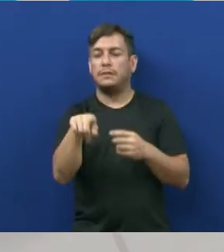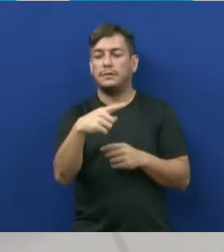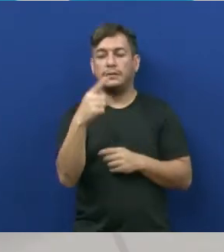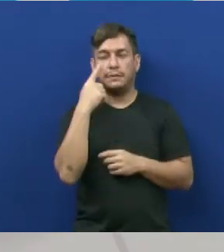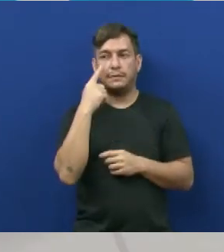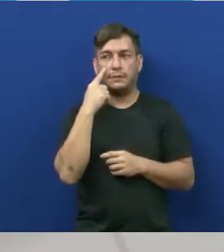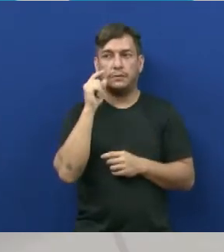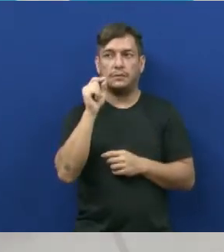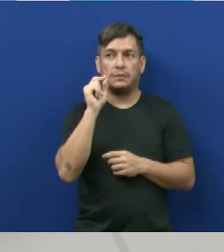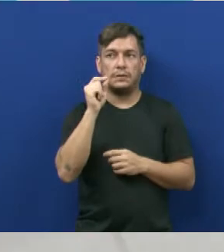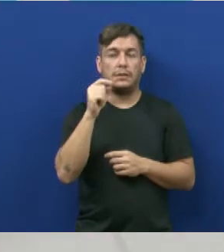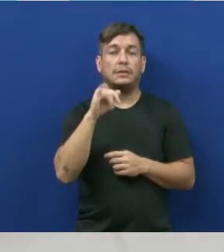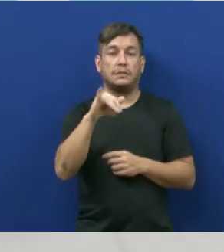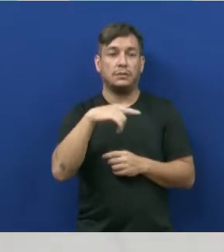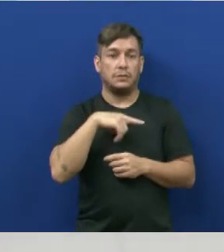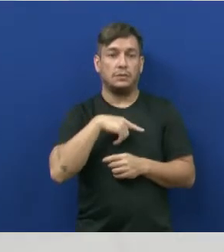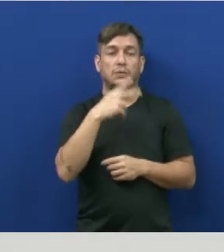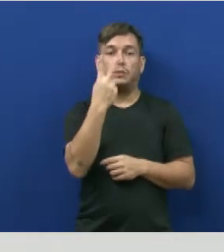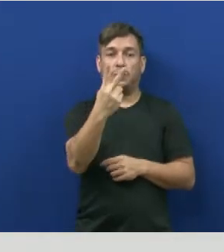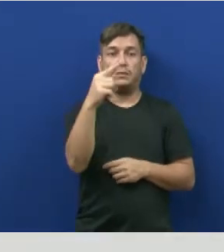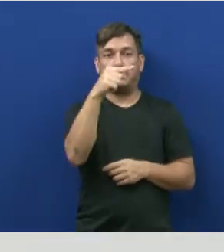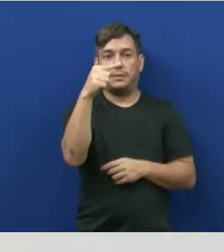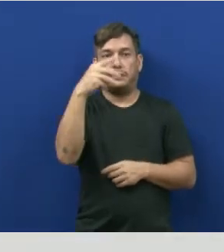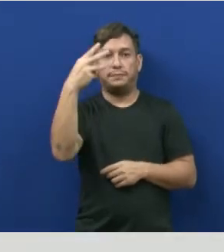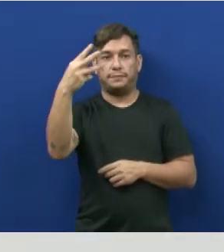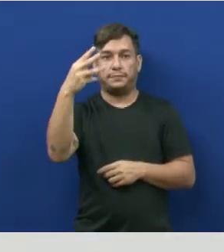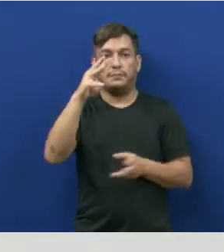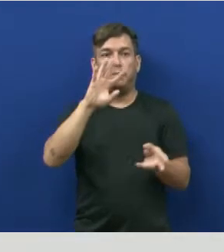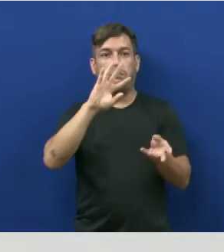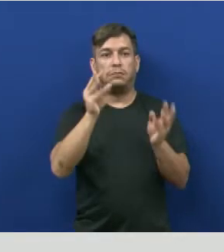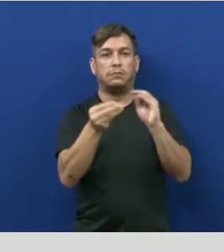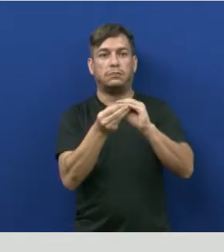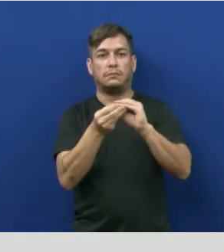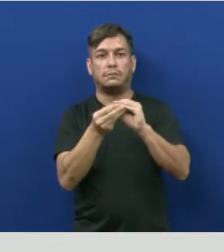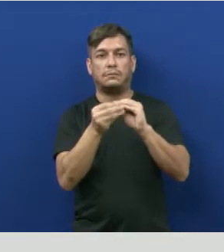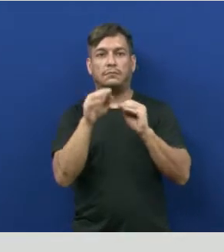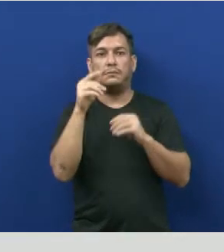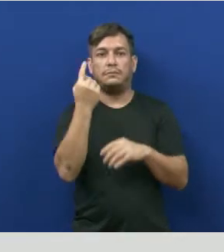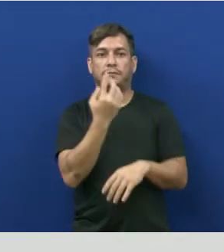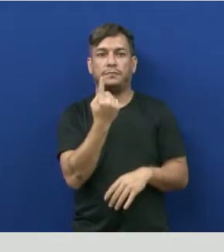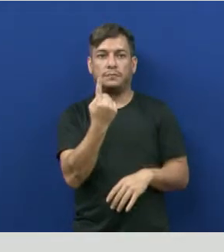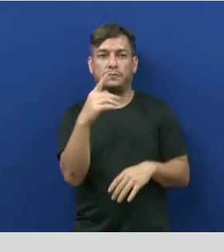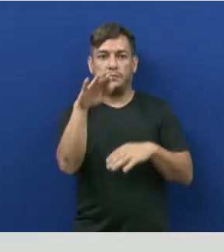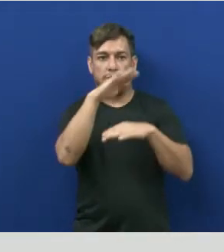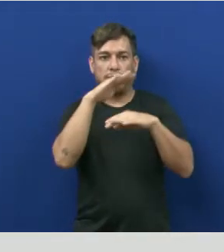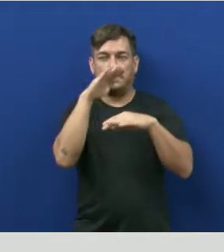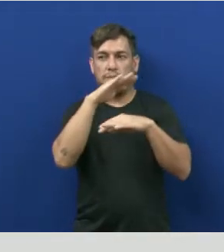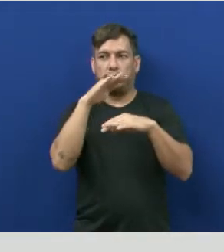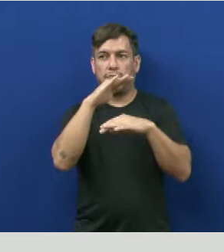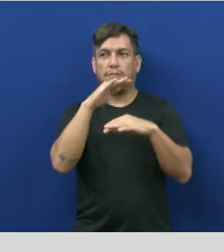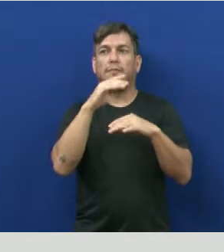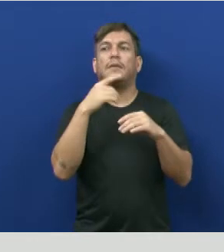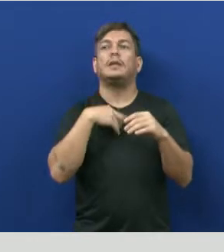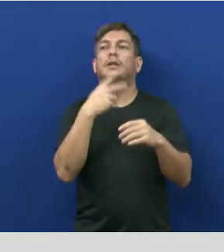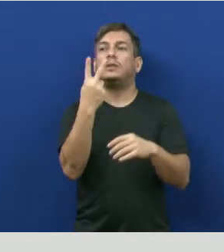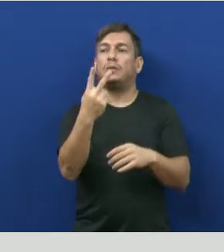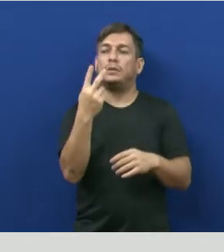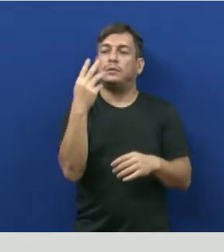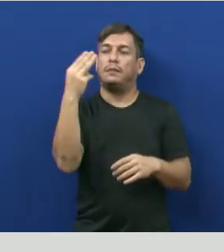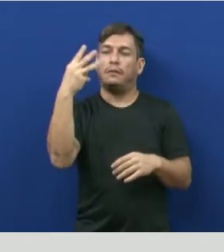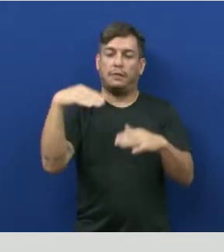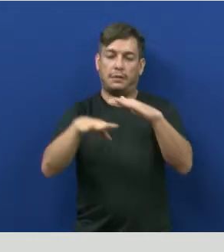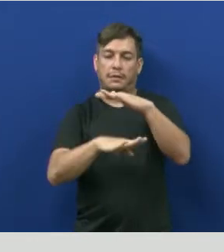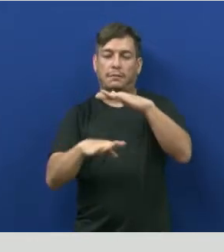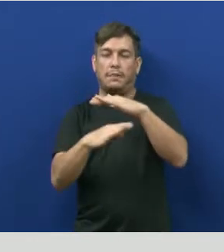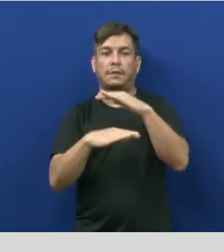verem? Ao invés de eu ter o 2 elevado a menos 3, eu inverti, coloquei 1 em cima e 2 elevado a 3 embaixo. Quando eu faço isso,